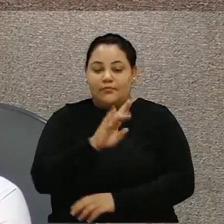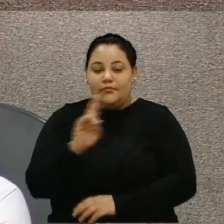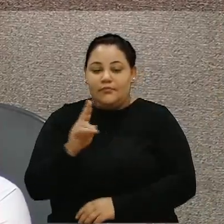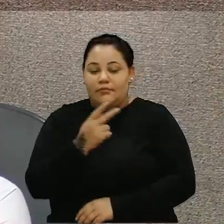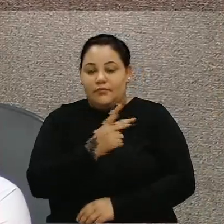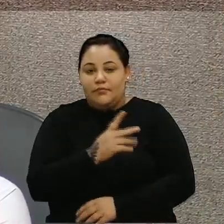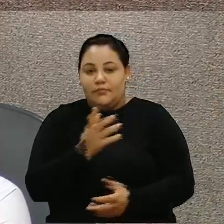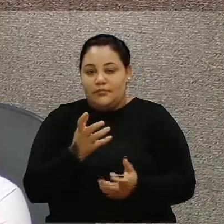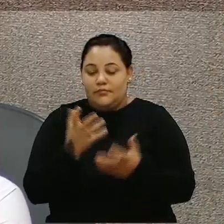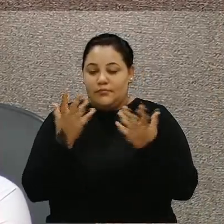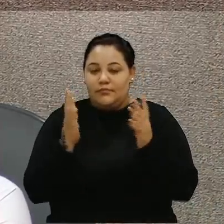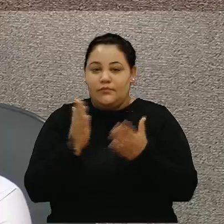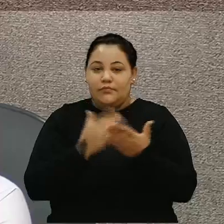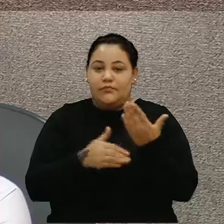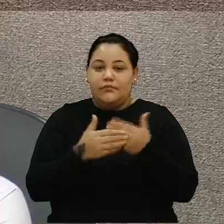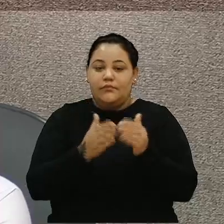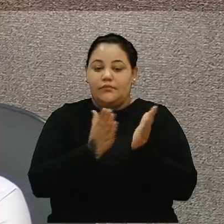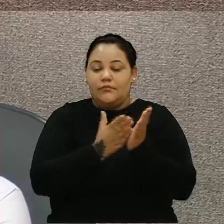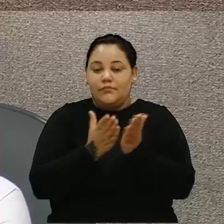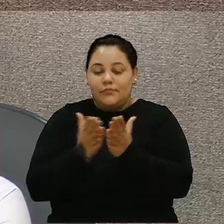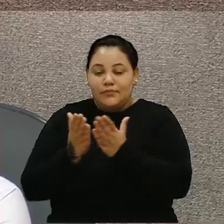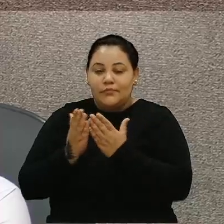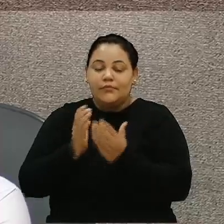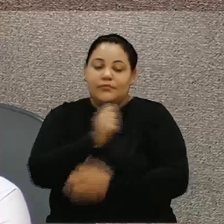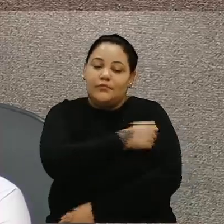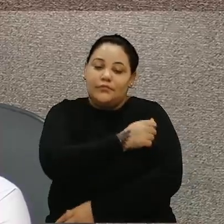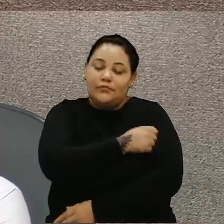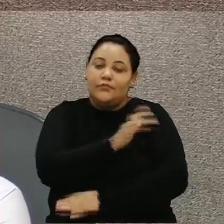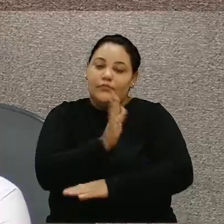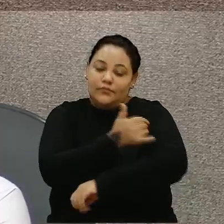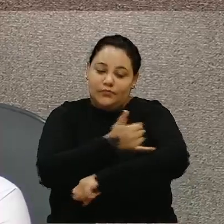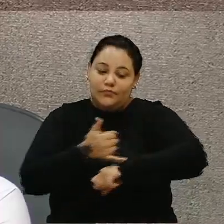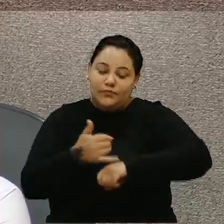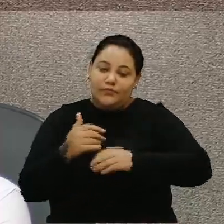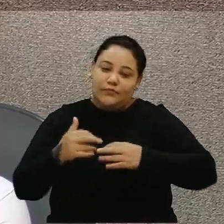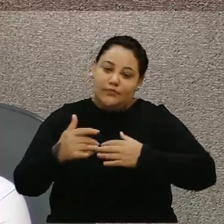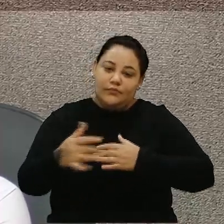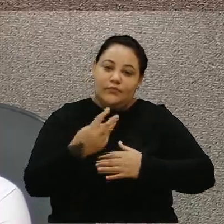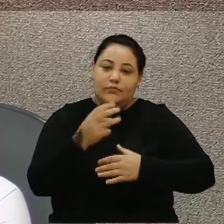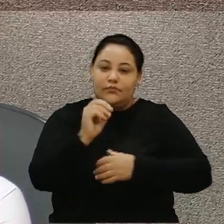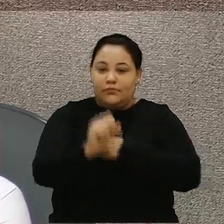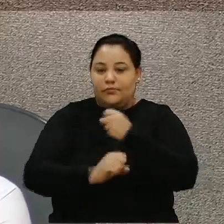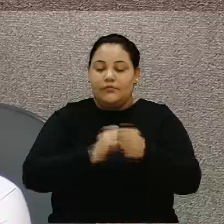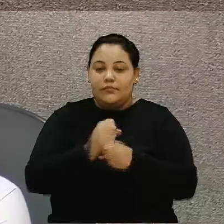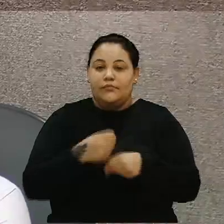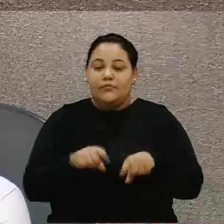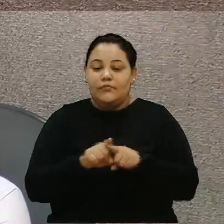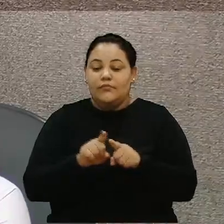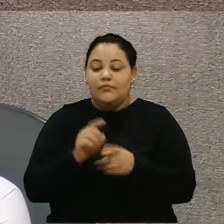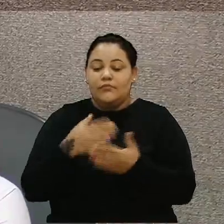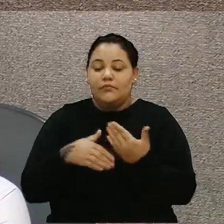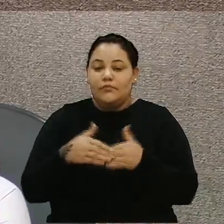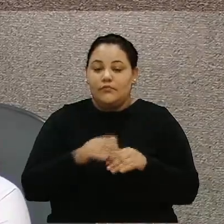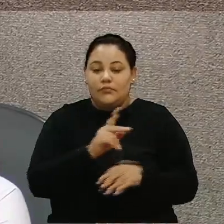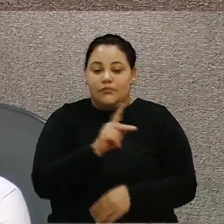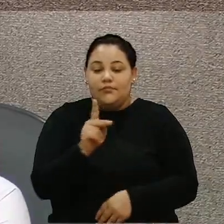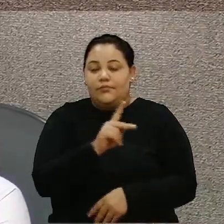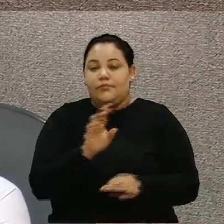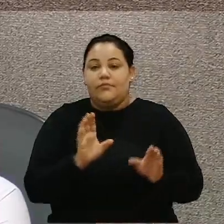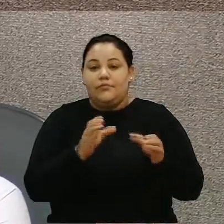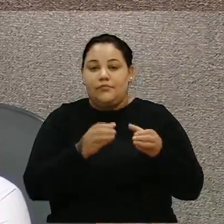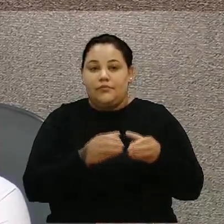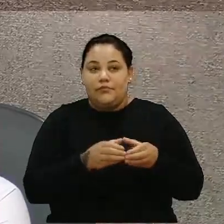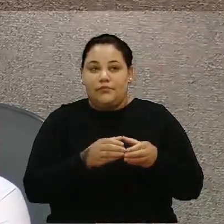quero parabenizar todos os estudantes que passaram pelo CETEC ao longo desses 30 anos e também aos professores, equipe de